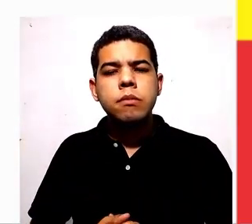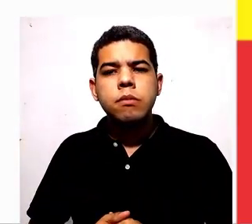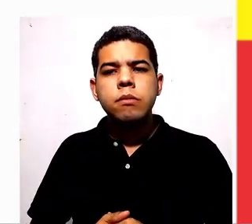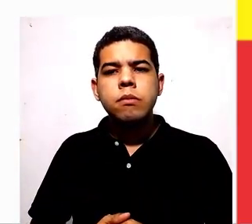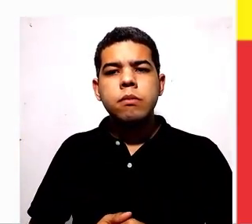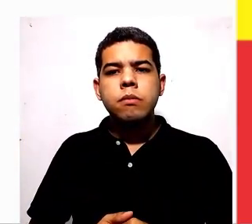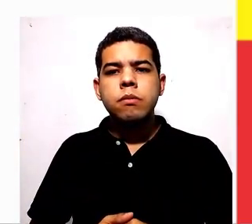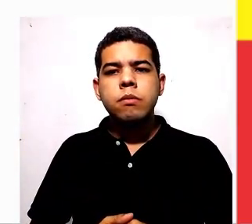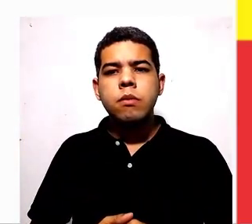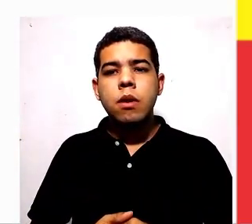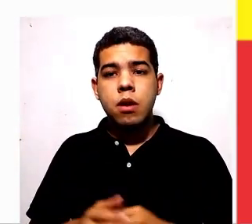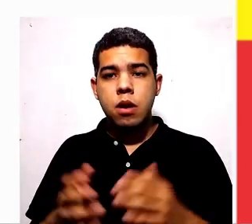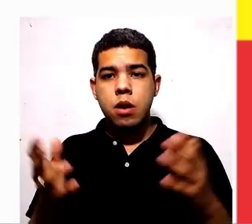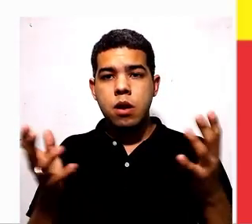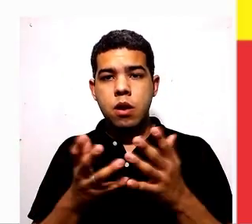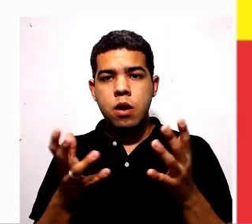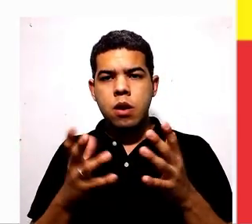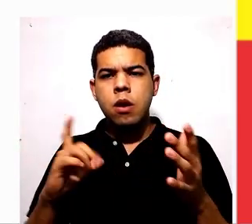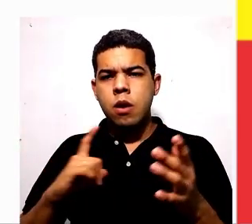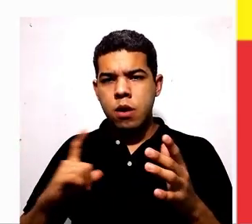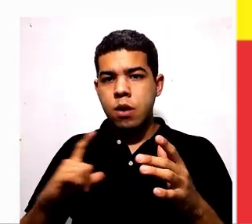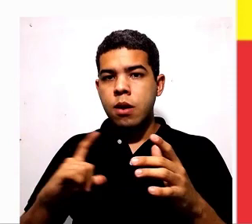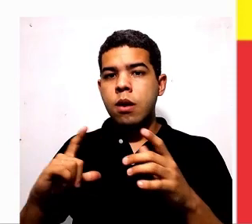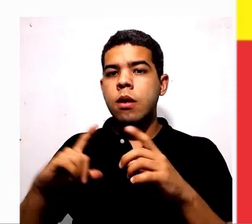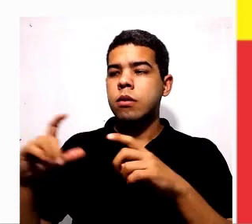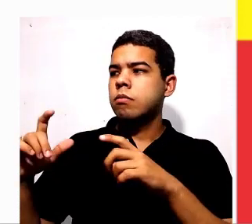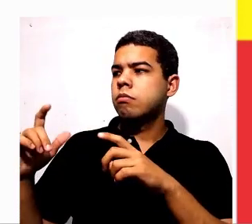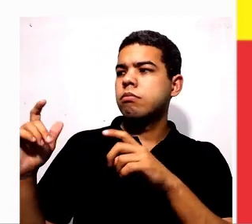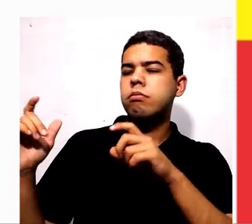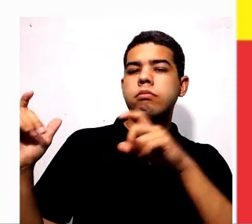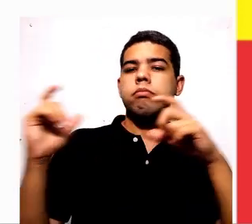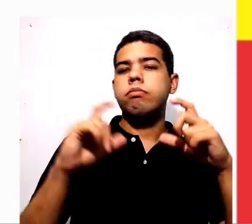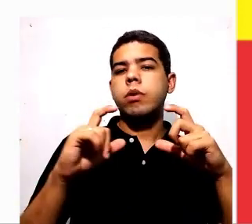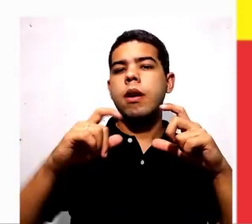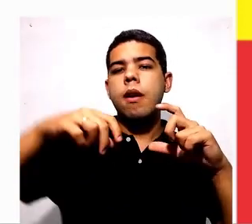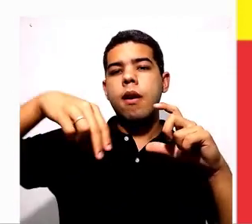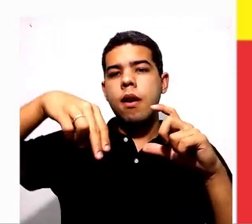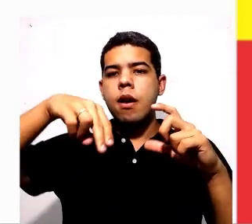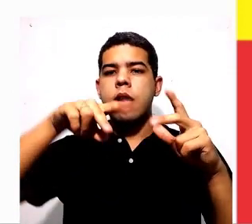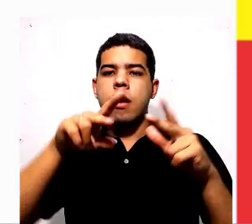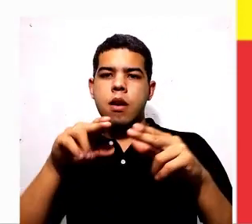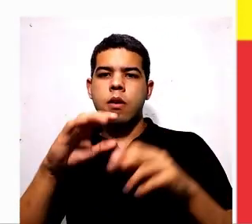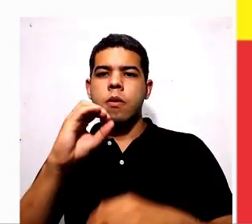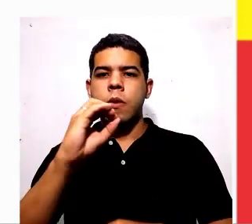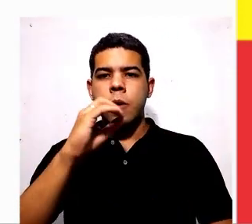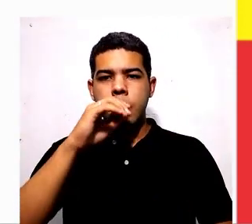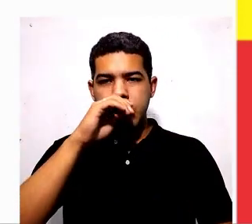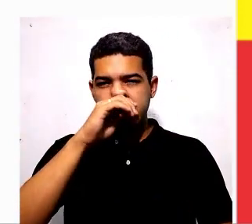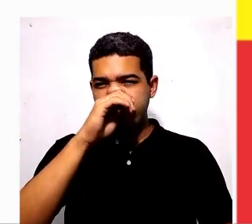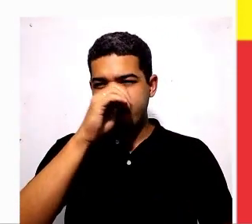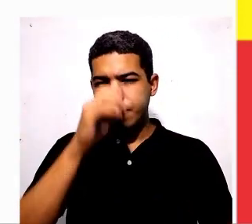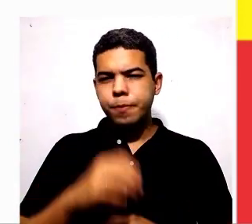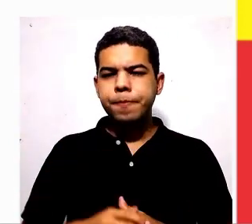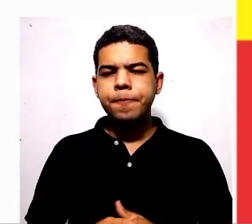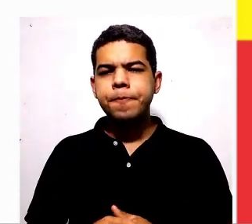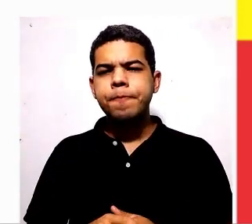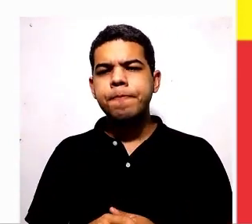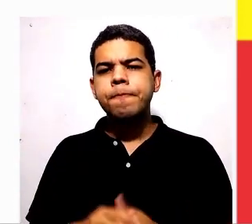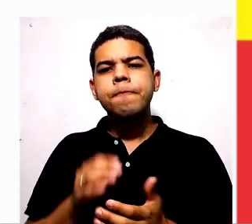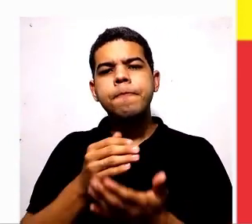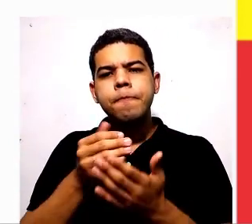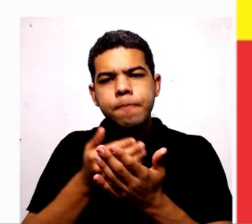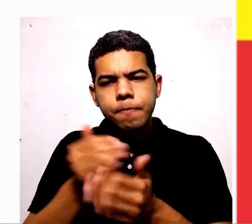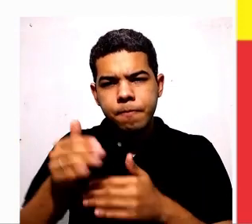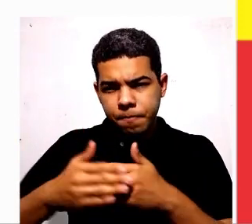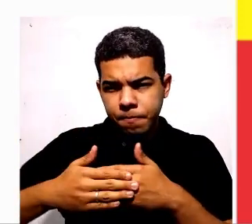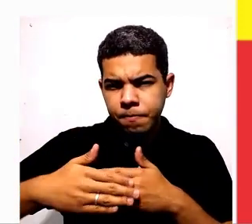Veja que quando agora eu vou colocar o processo, ó, n igual a 0. Beleza? Então vamos iniciar n igual a 0. Quando n for